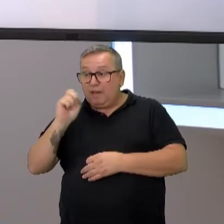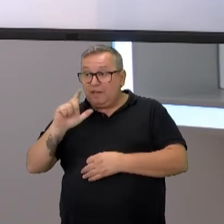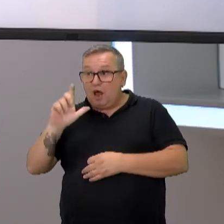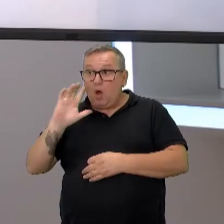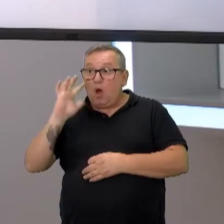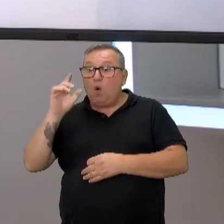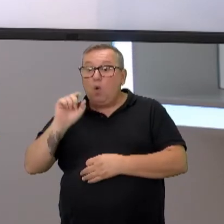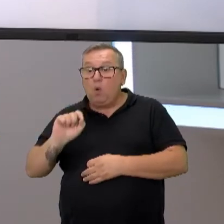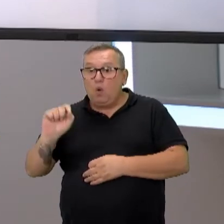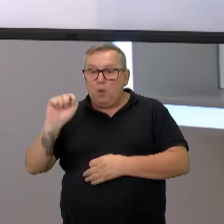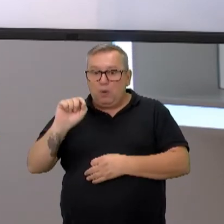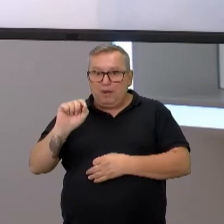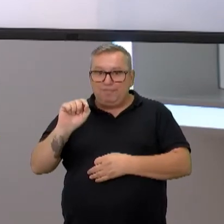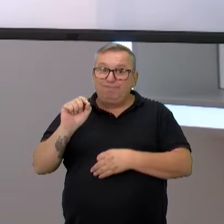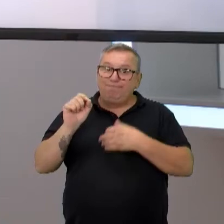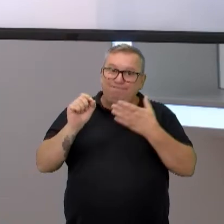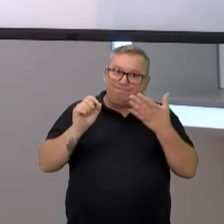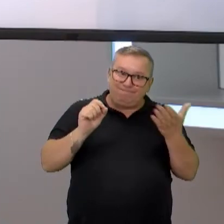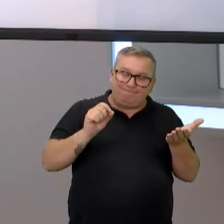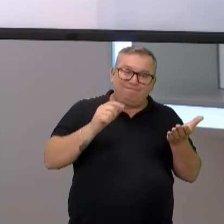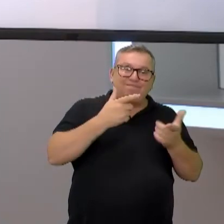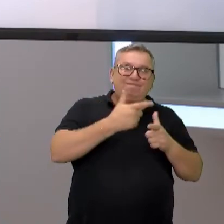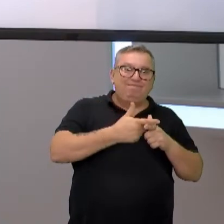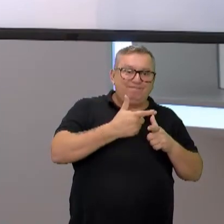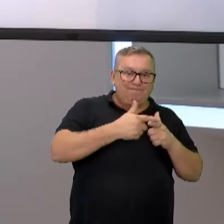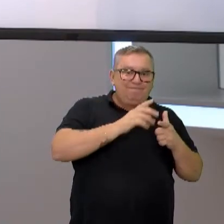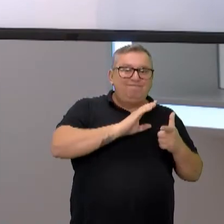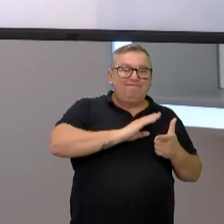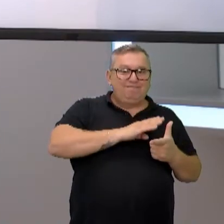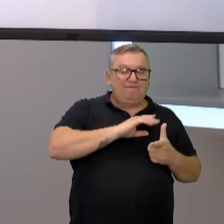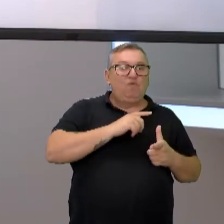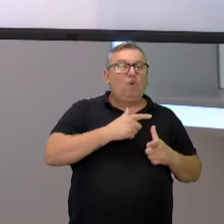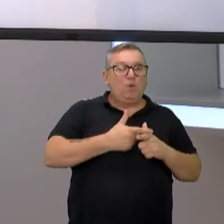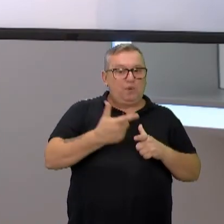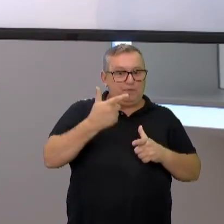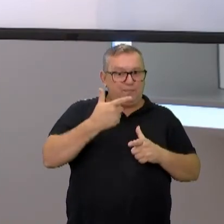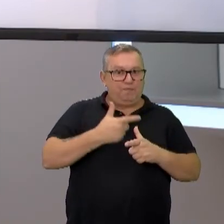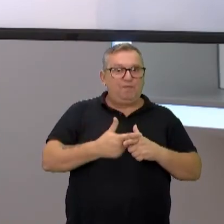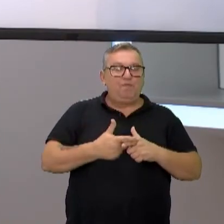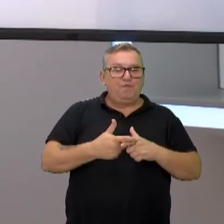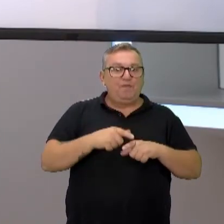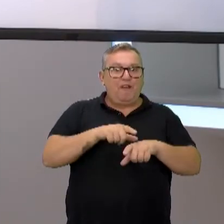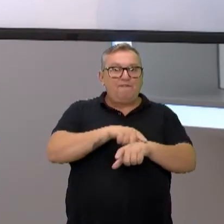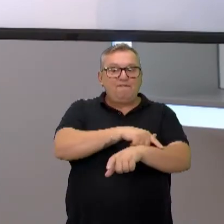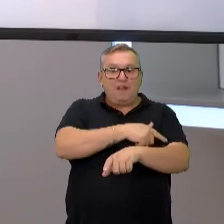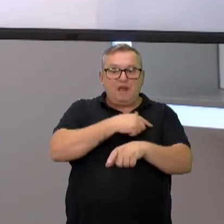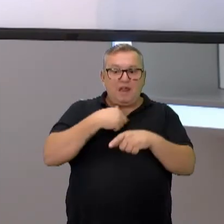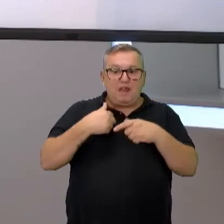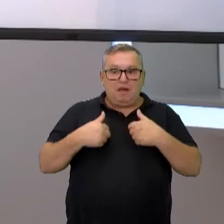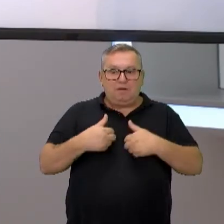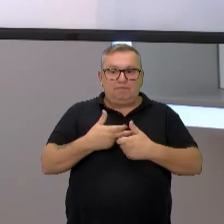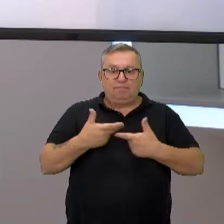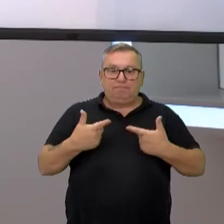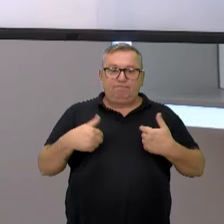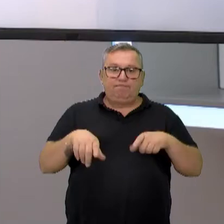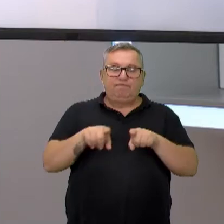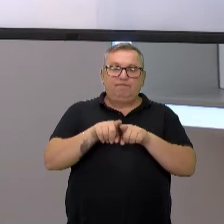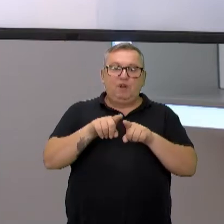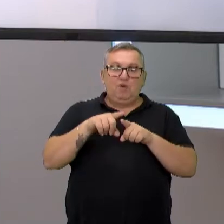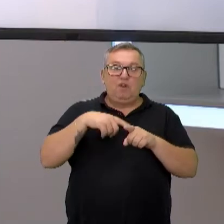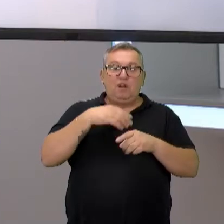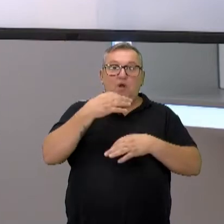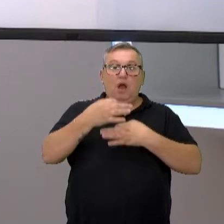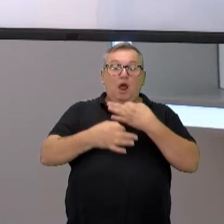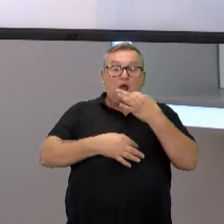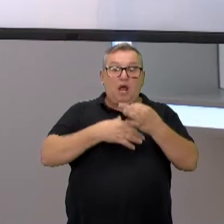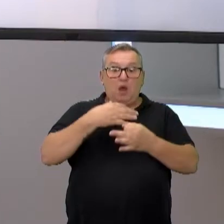quê? Esse problema aqui cardiovascular. Eu terei problemas. Então, eu já tenho aí um